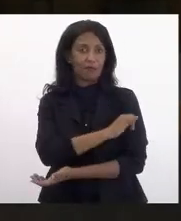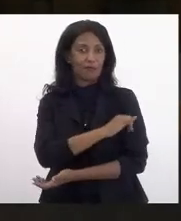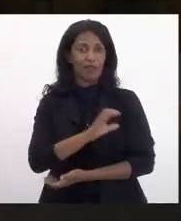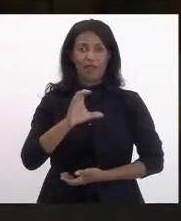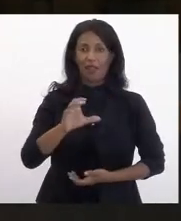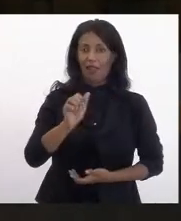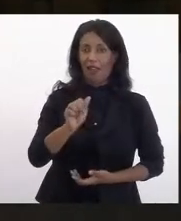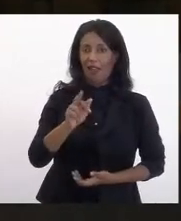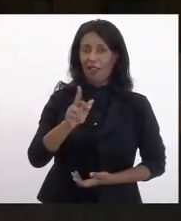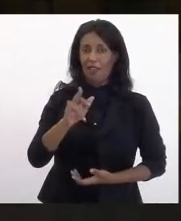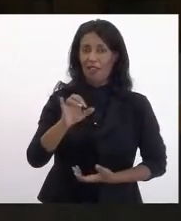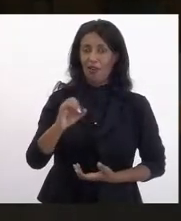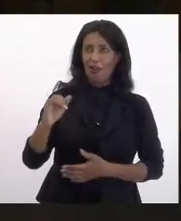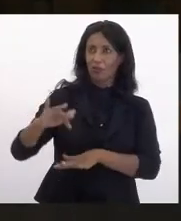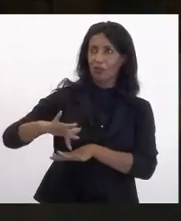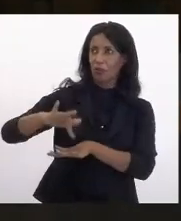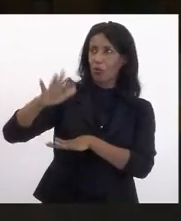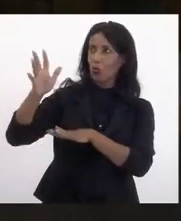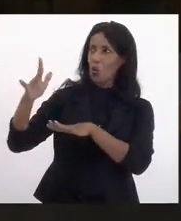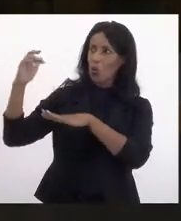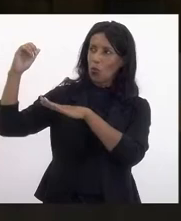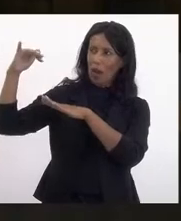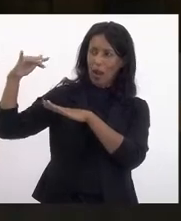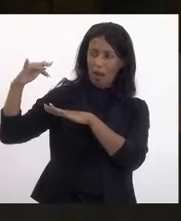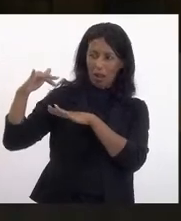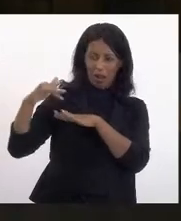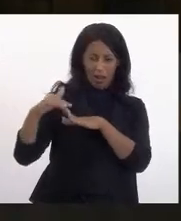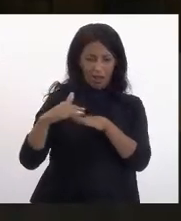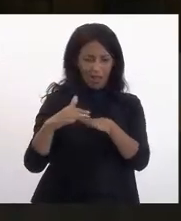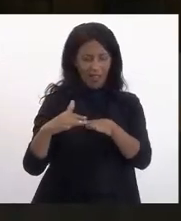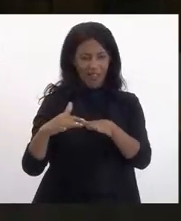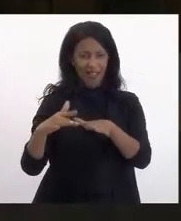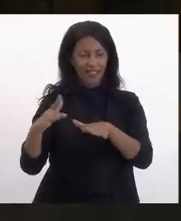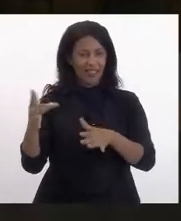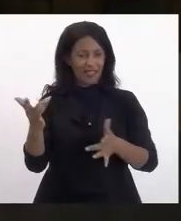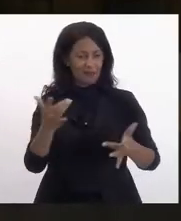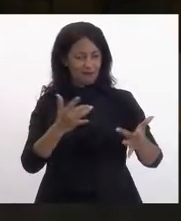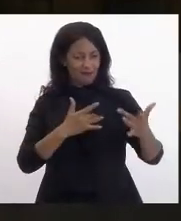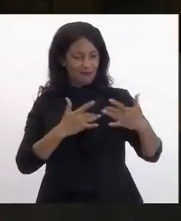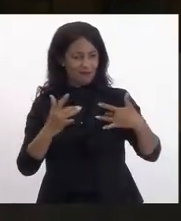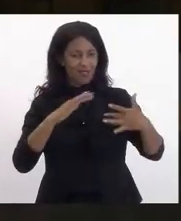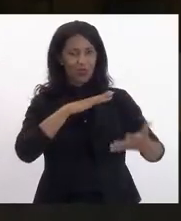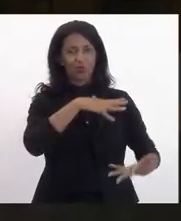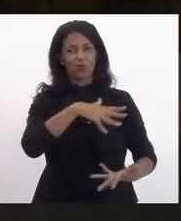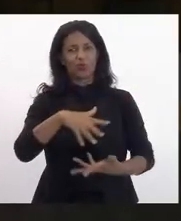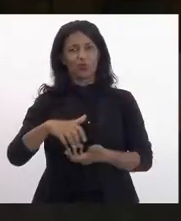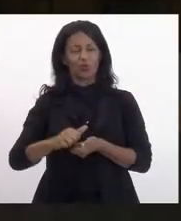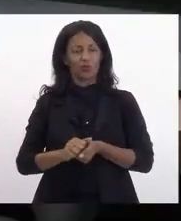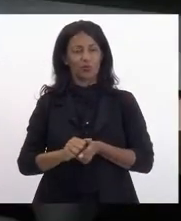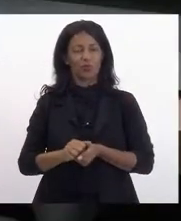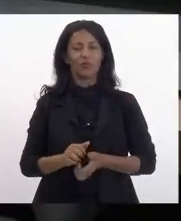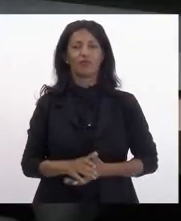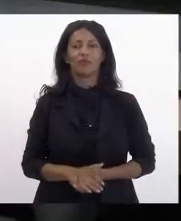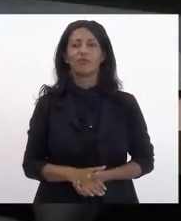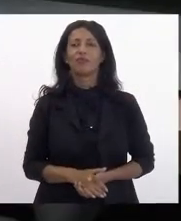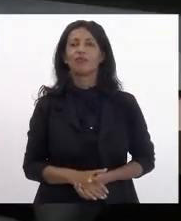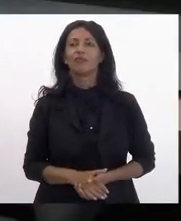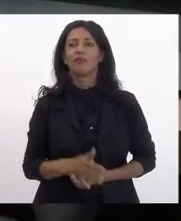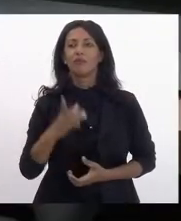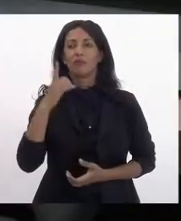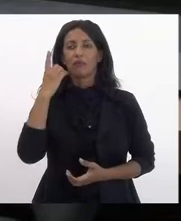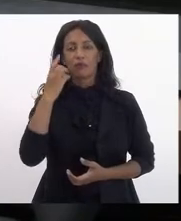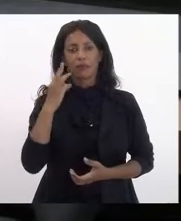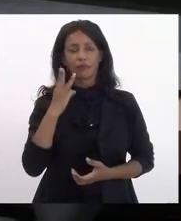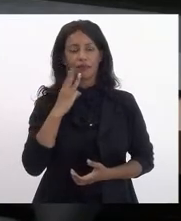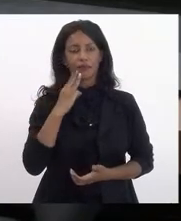do morro, saiu dos terreiros e conquistou o coração do mundo. Deputado